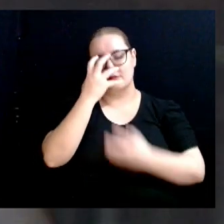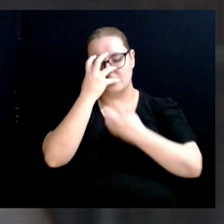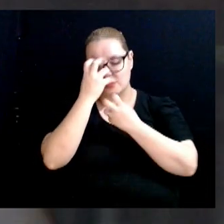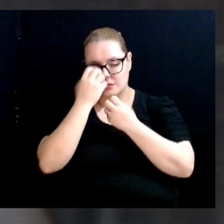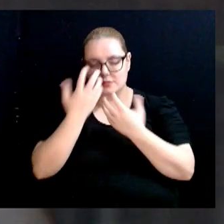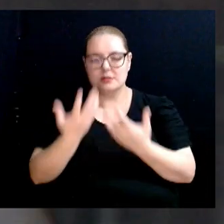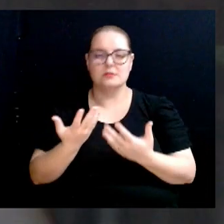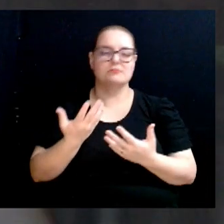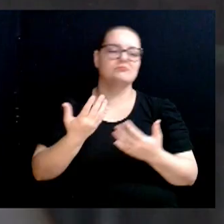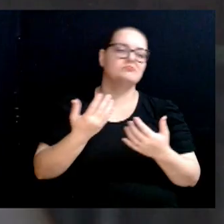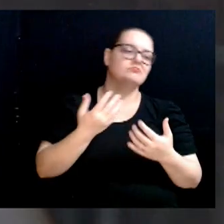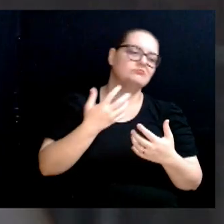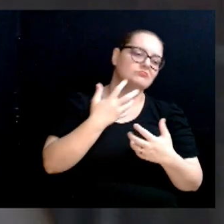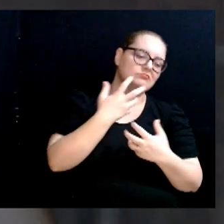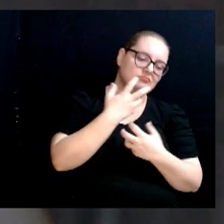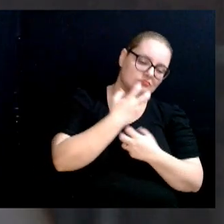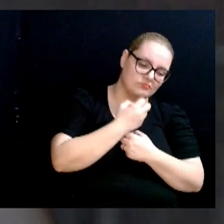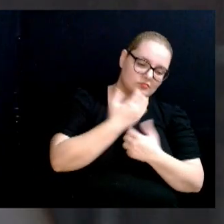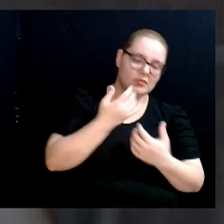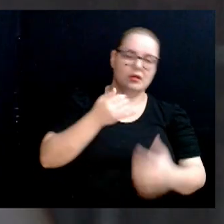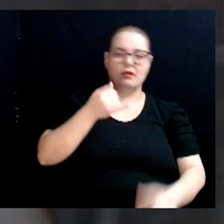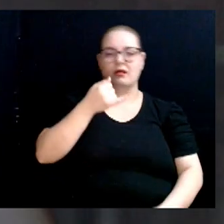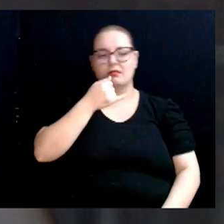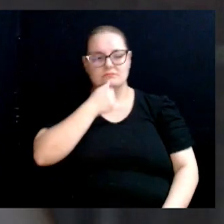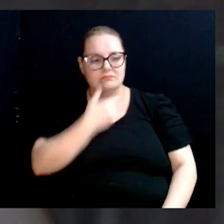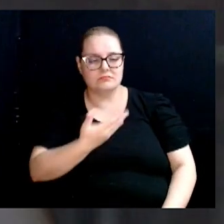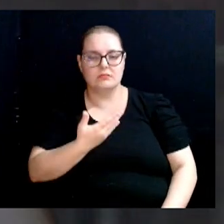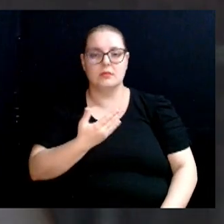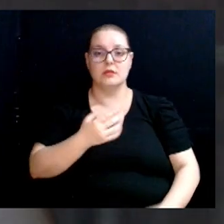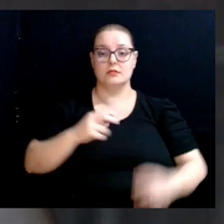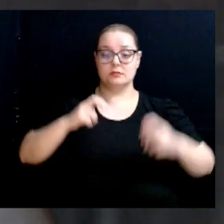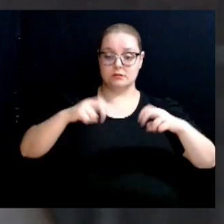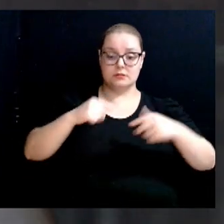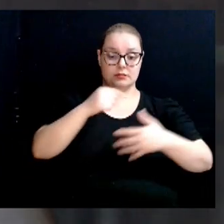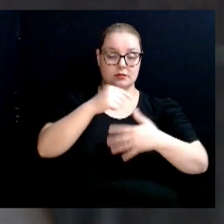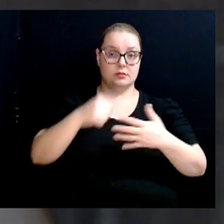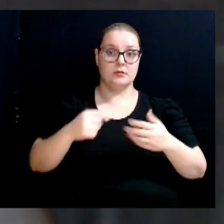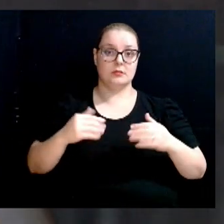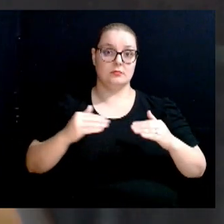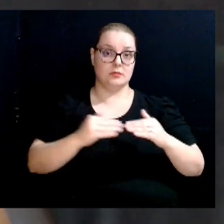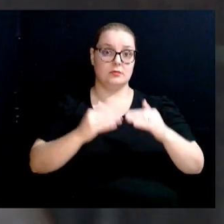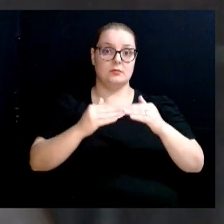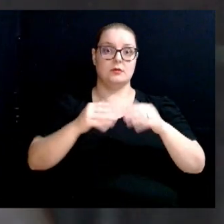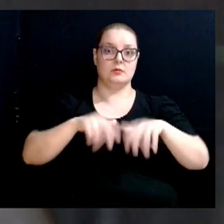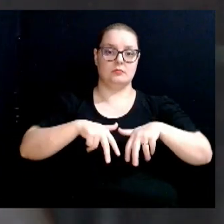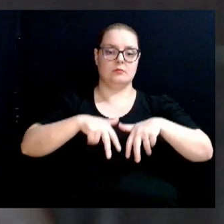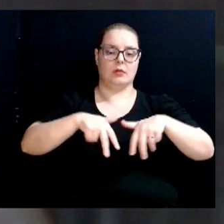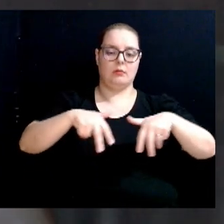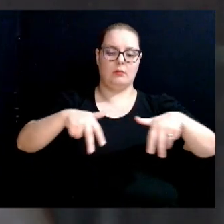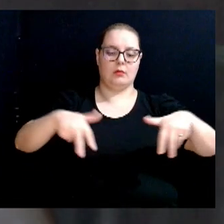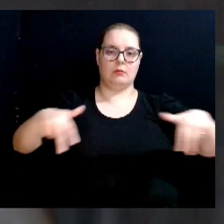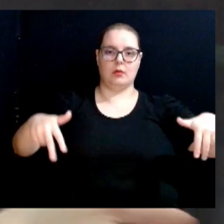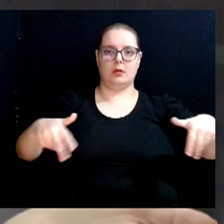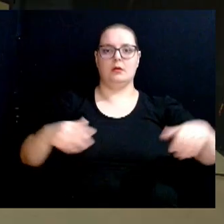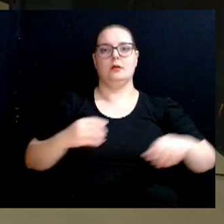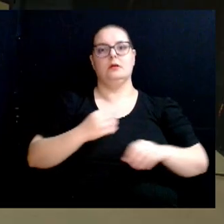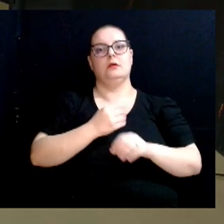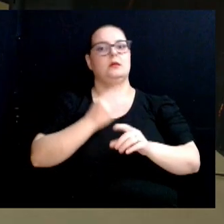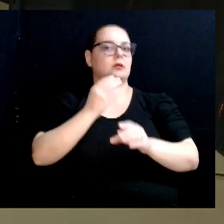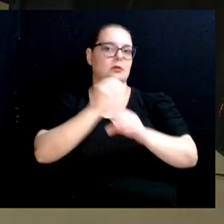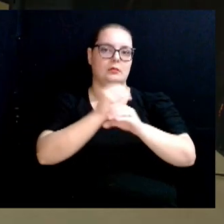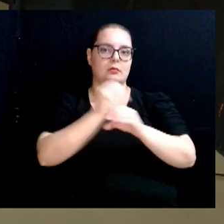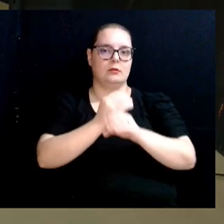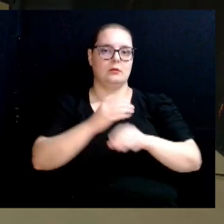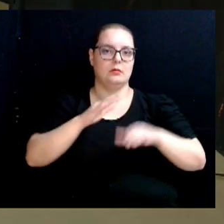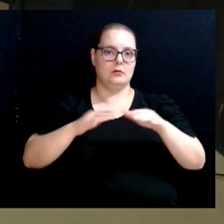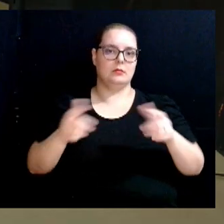e alinha todos esses pontos e entra em possibilidades, o distanciamento, o abismo vai aumentando. Uhum. E talvez diminui o